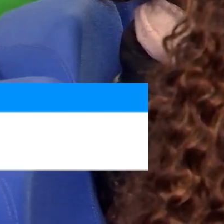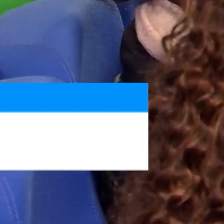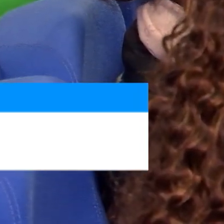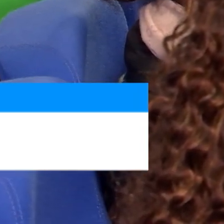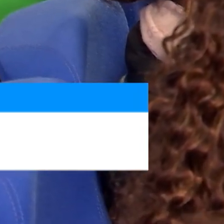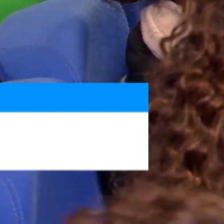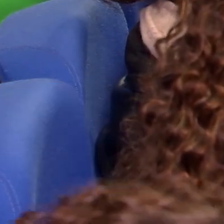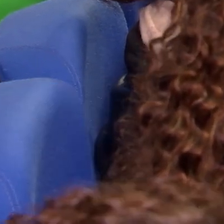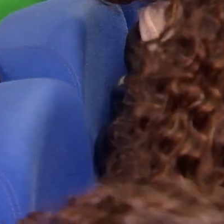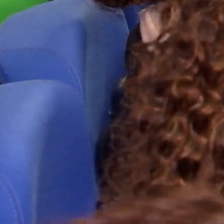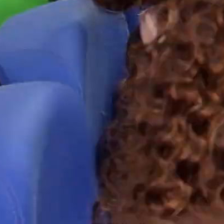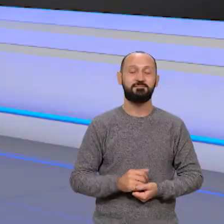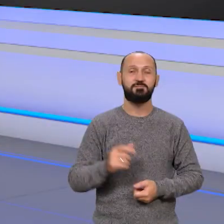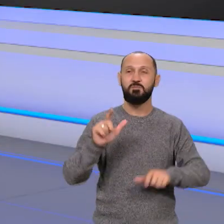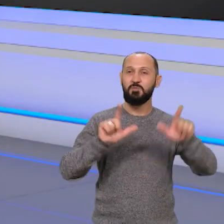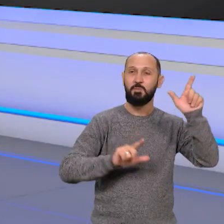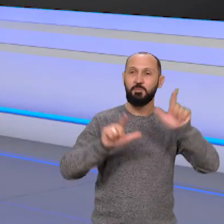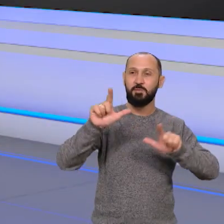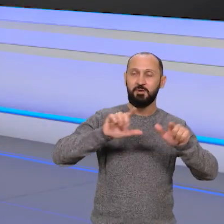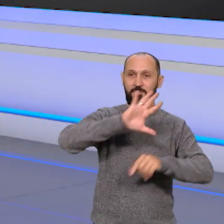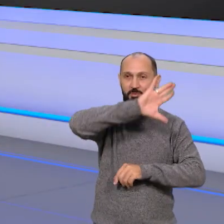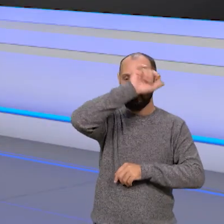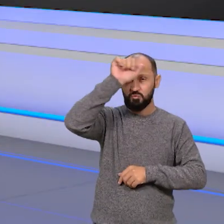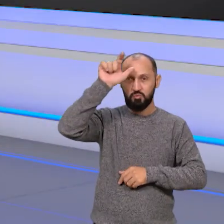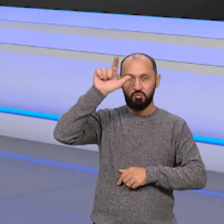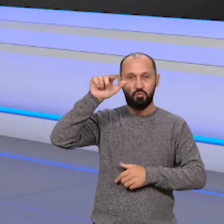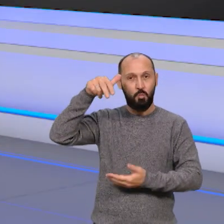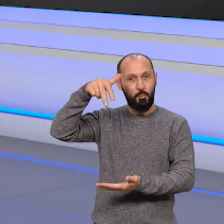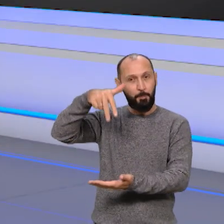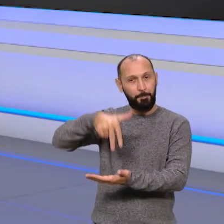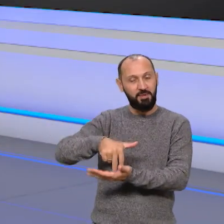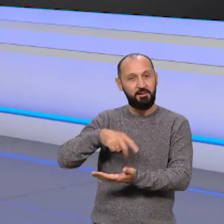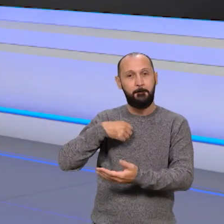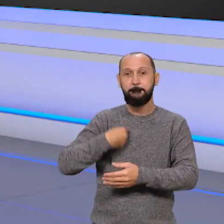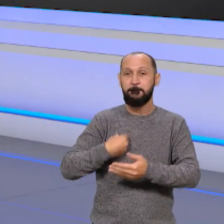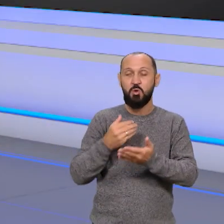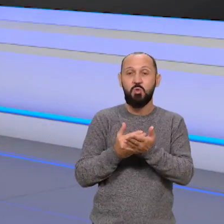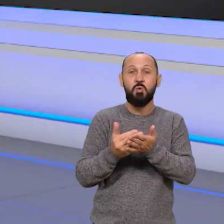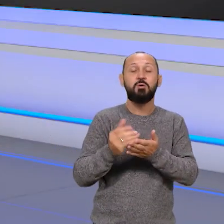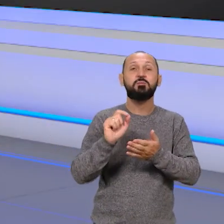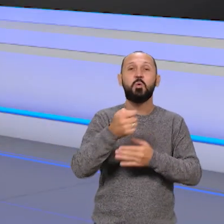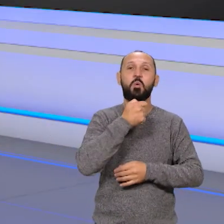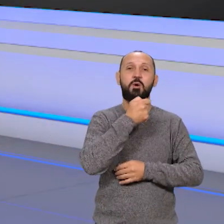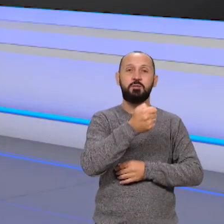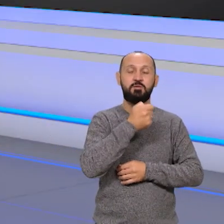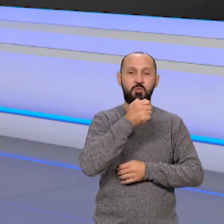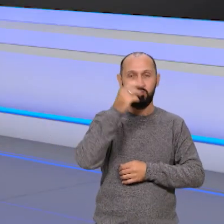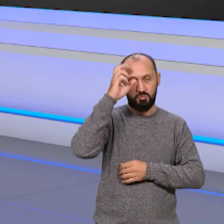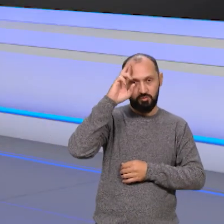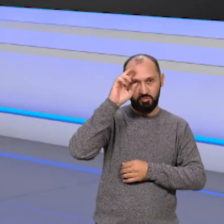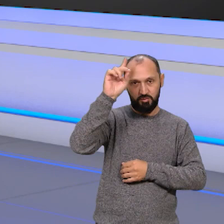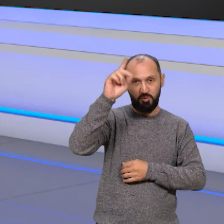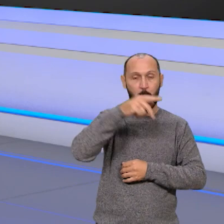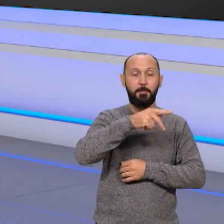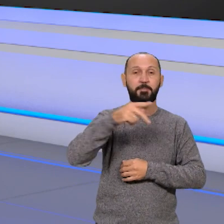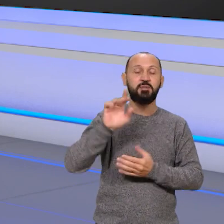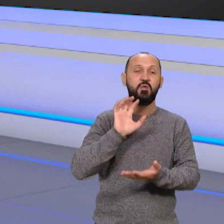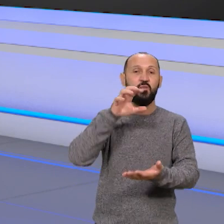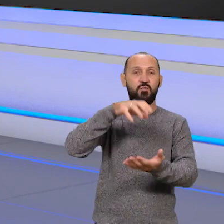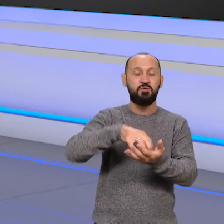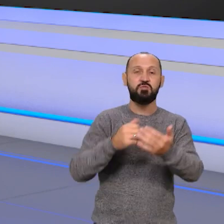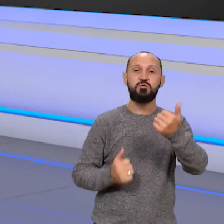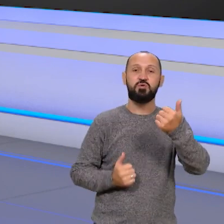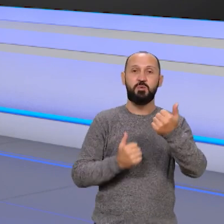diretoria da associação. O programa Personalidades estreia na grade da programação da TV Alemes. O entrevistado